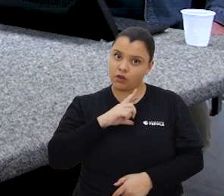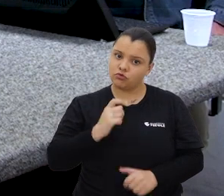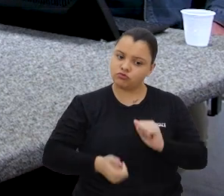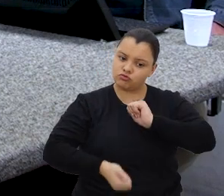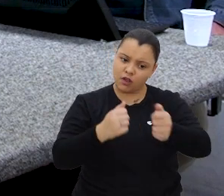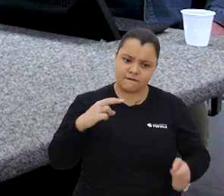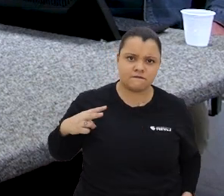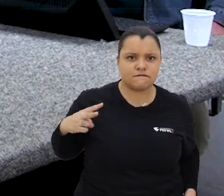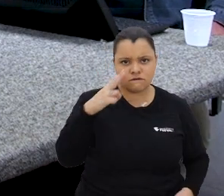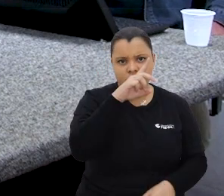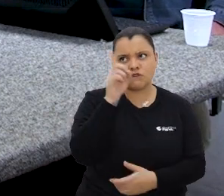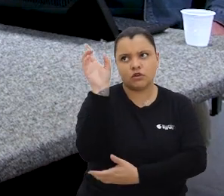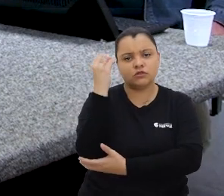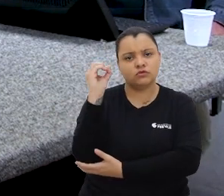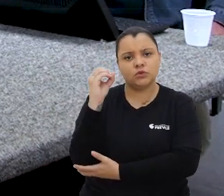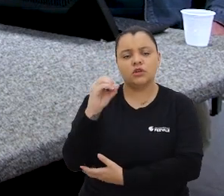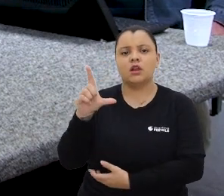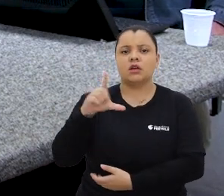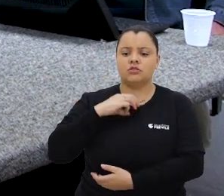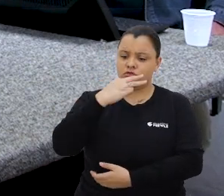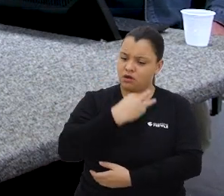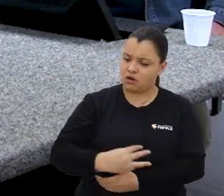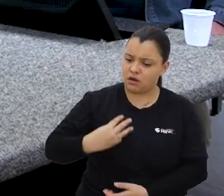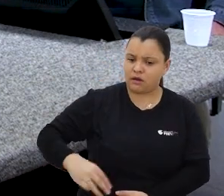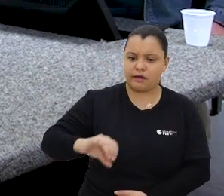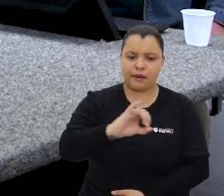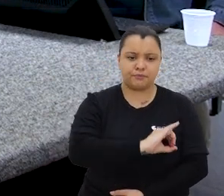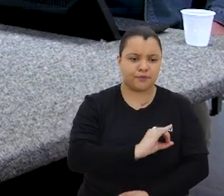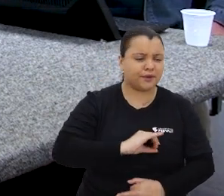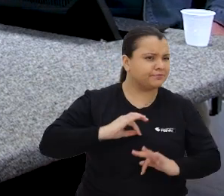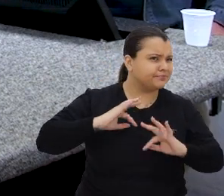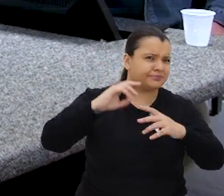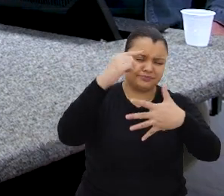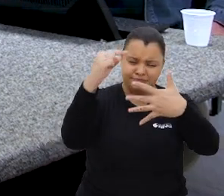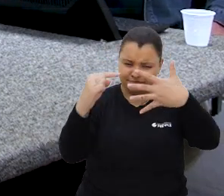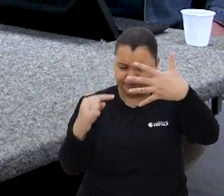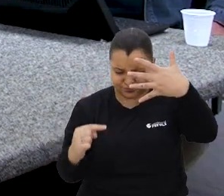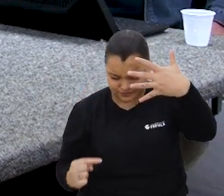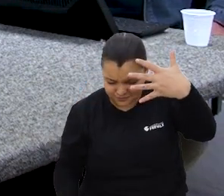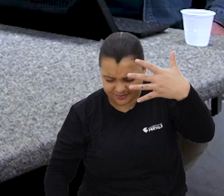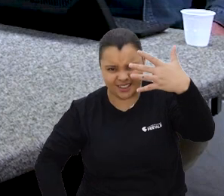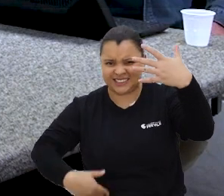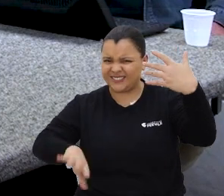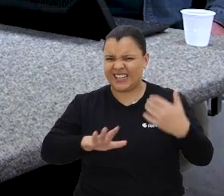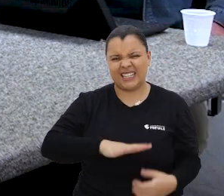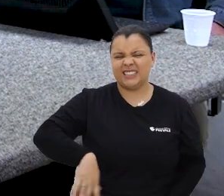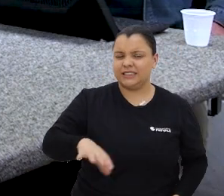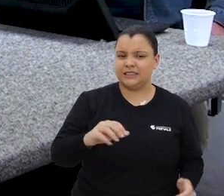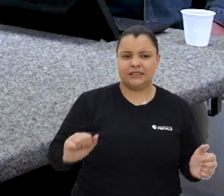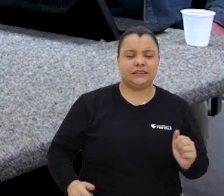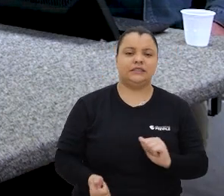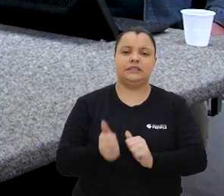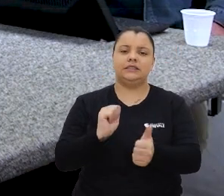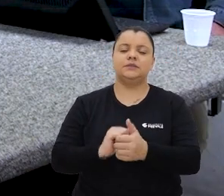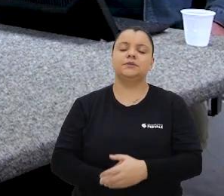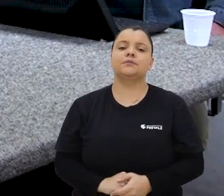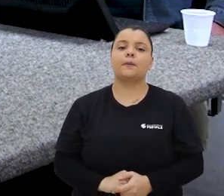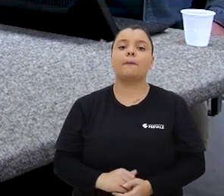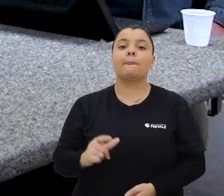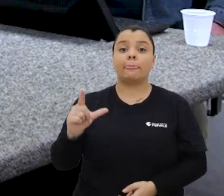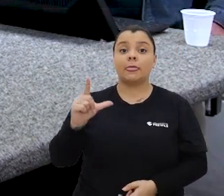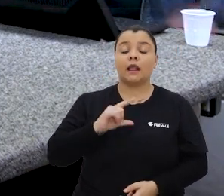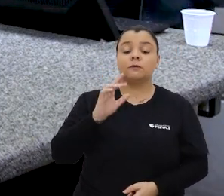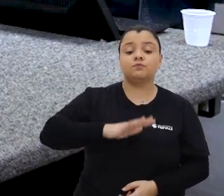muito forte em Porto Alegre. Tinha Grêmio, Inter, Teresópolis, Lindóia, Nonoai, várias equipes, e tinha um